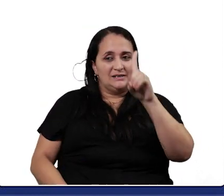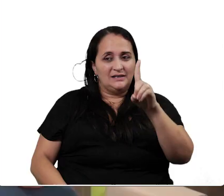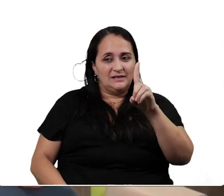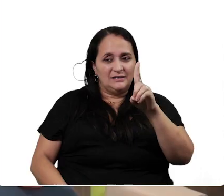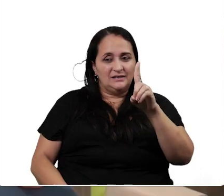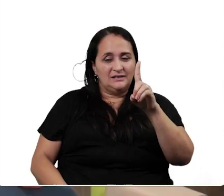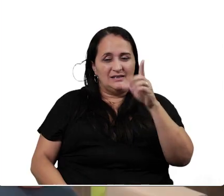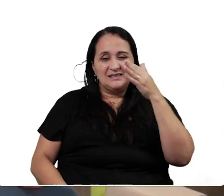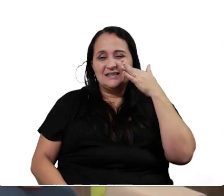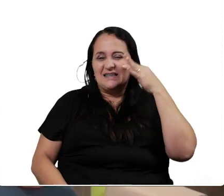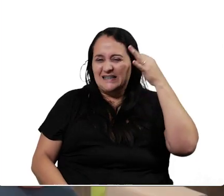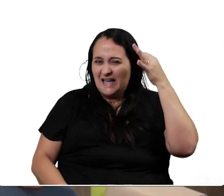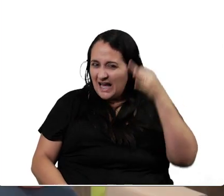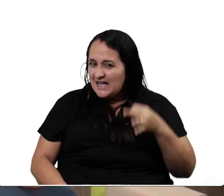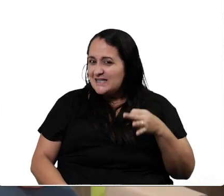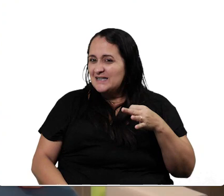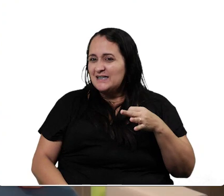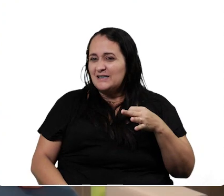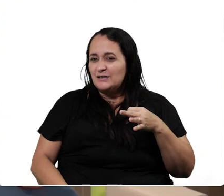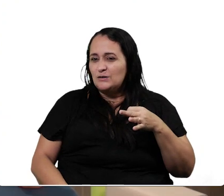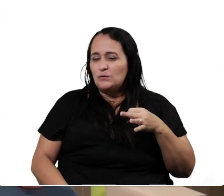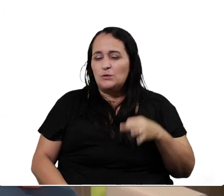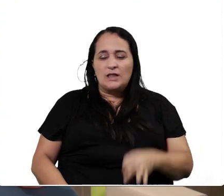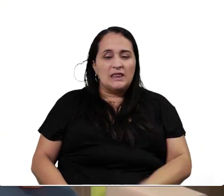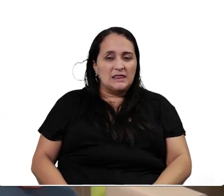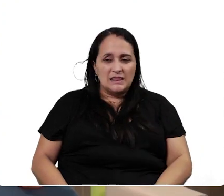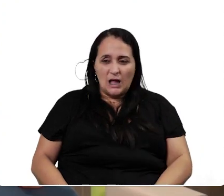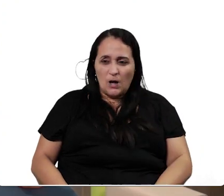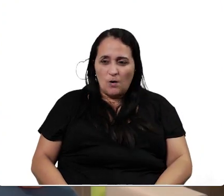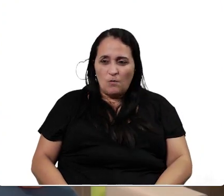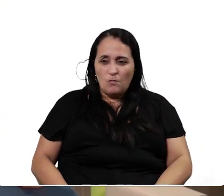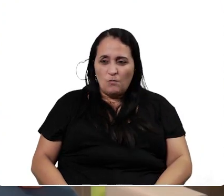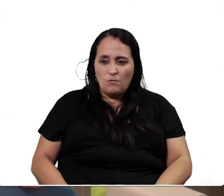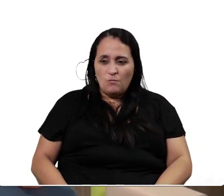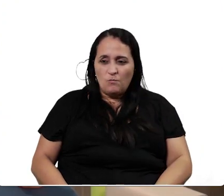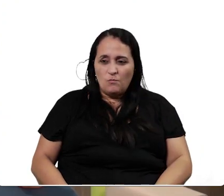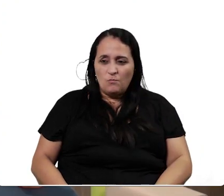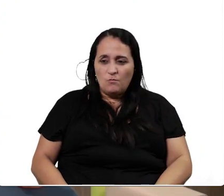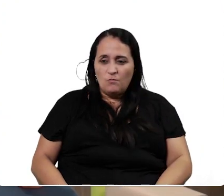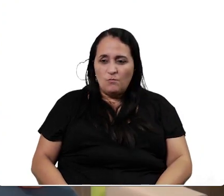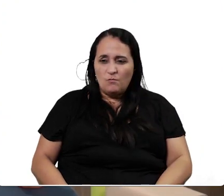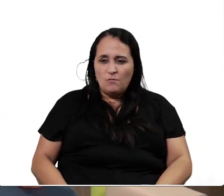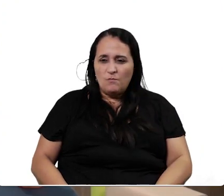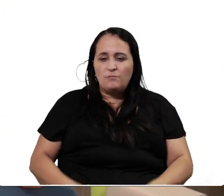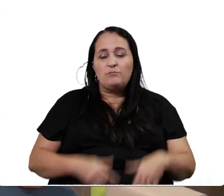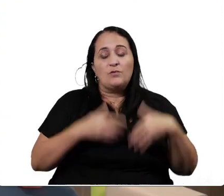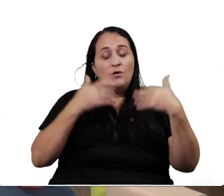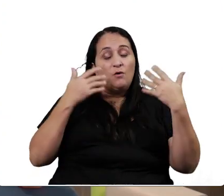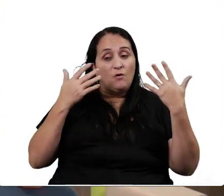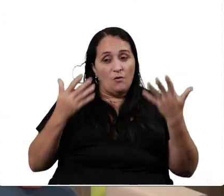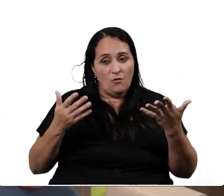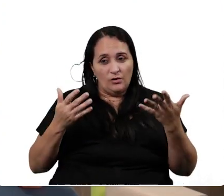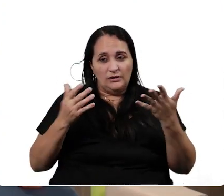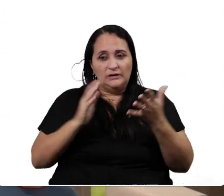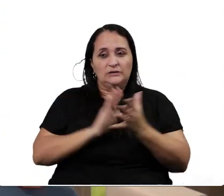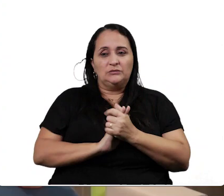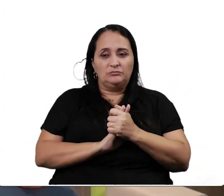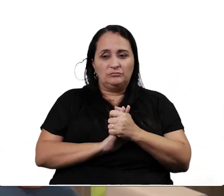D. Acertou? Não acertou? Nossa!